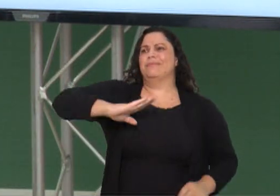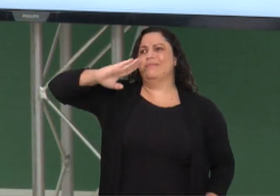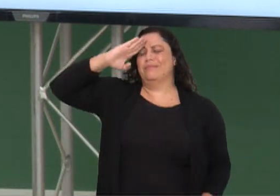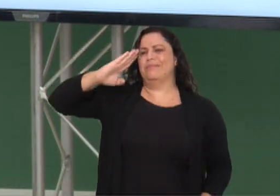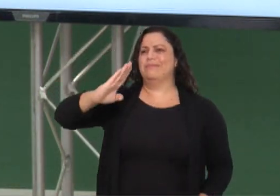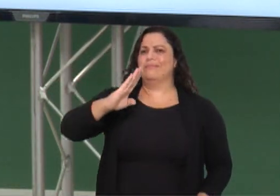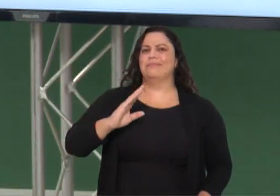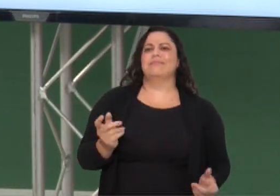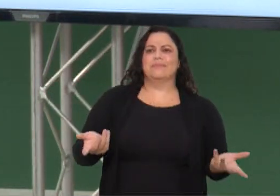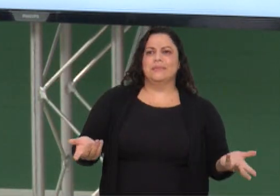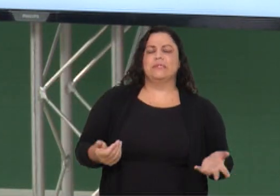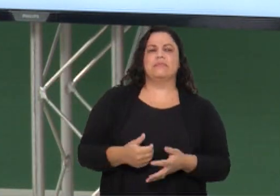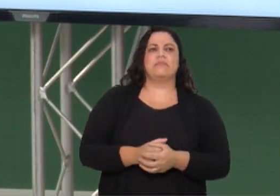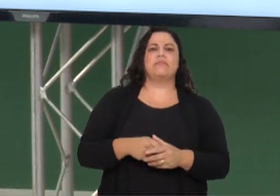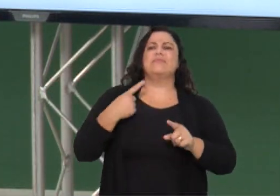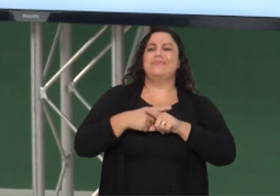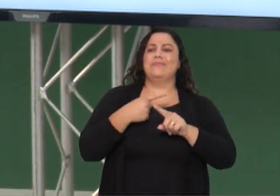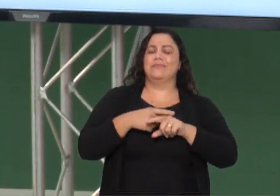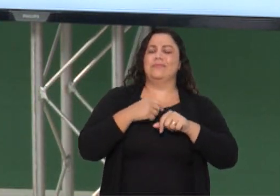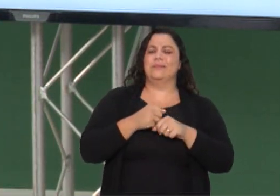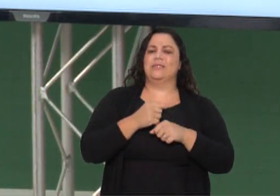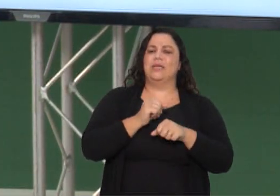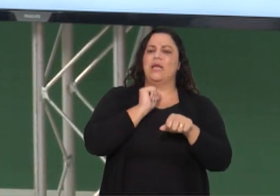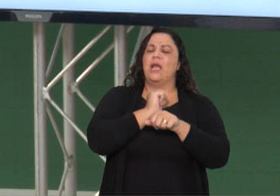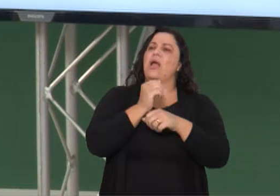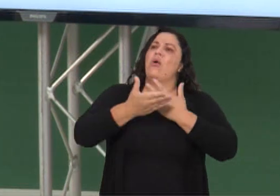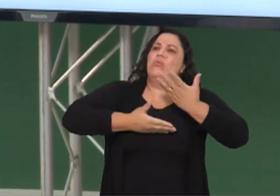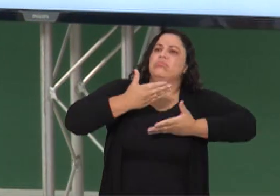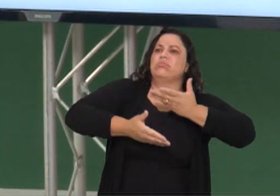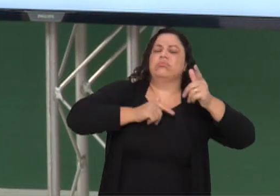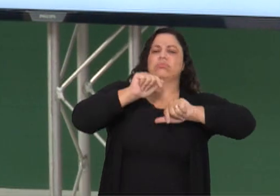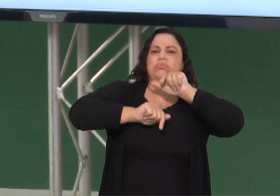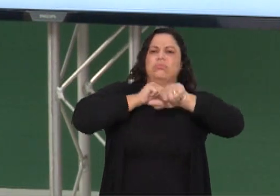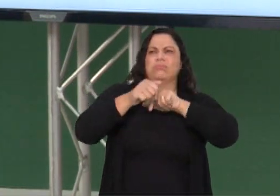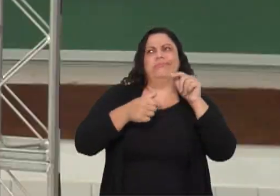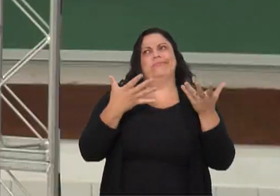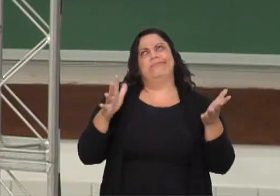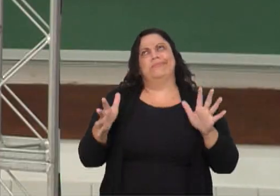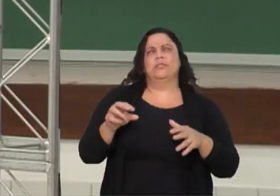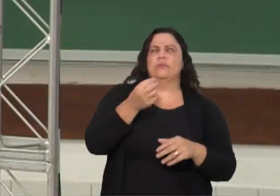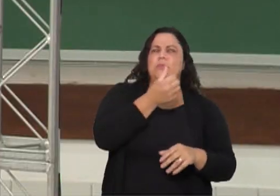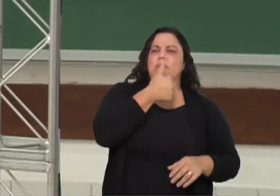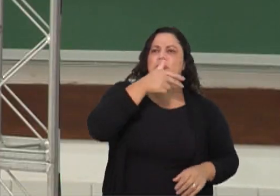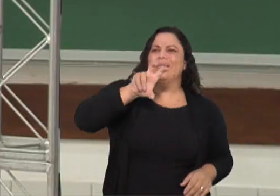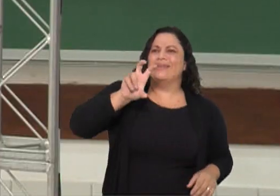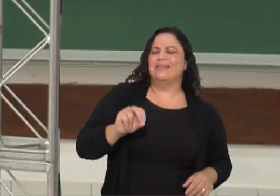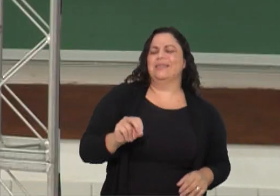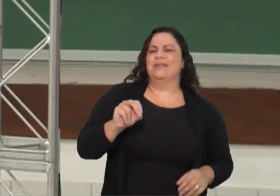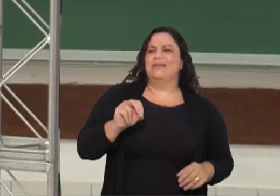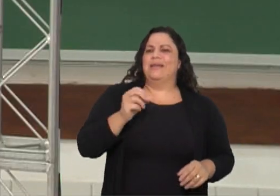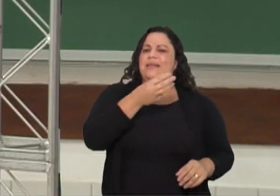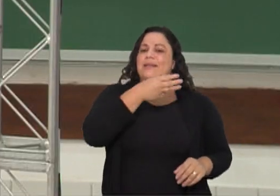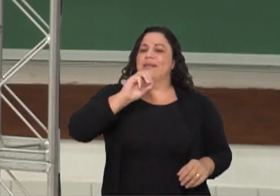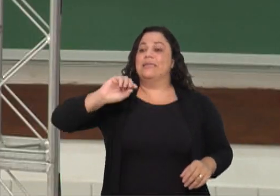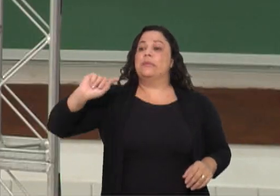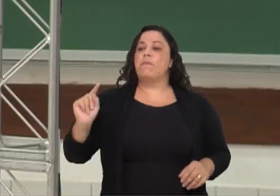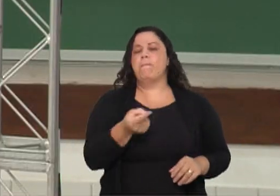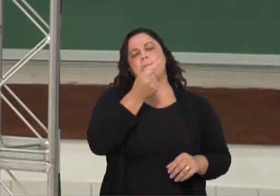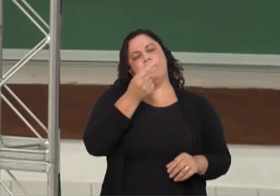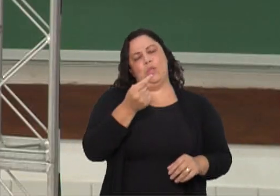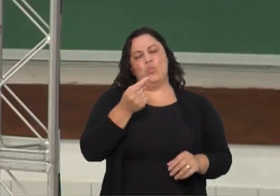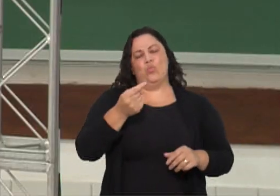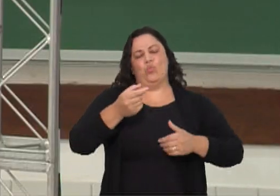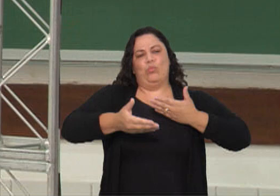dos servos, porque os servos tinham uma quantidade muito grande. Alguns falam em 150, 300 mil servos e lotas. Já os espartanos, a média